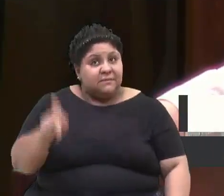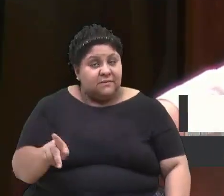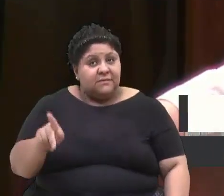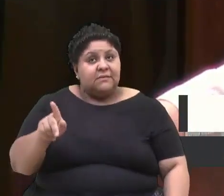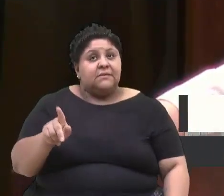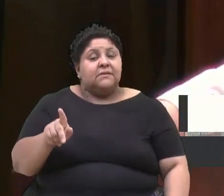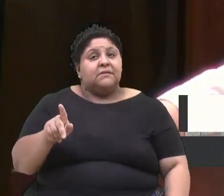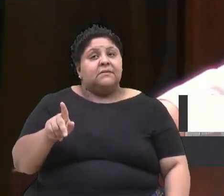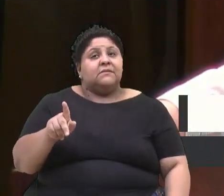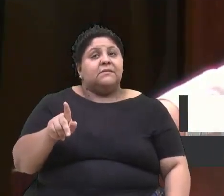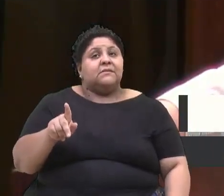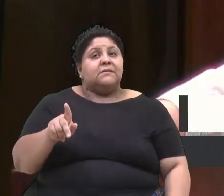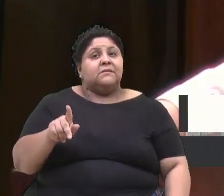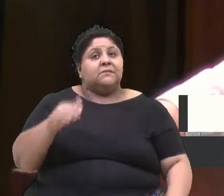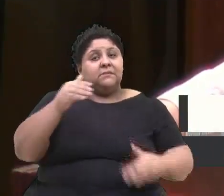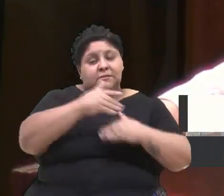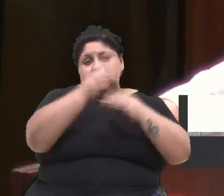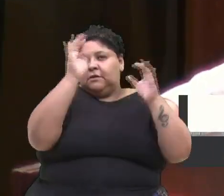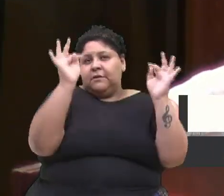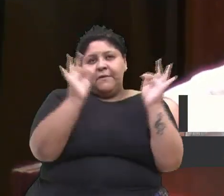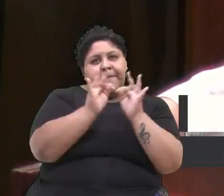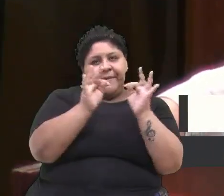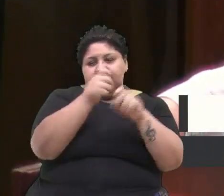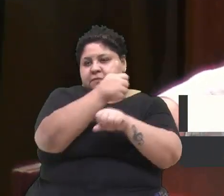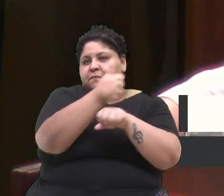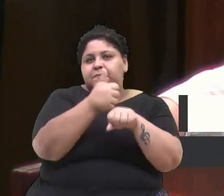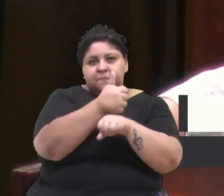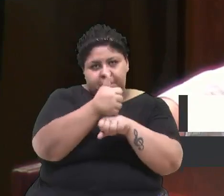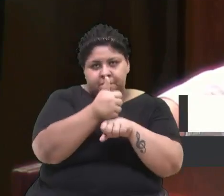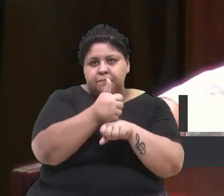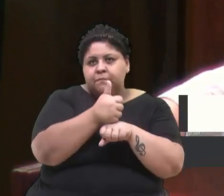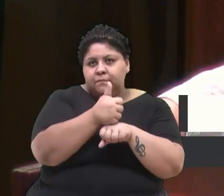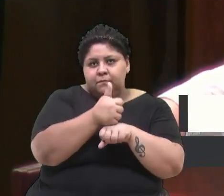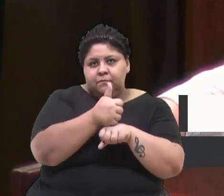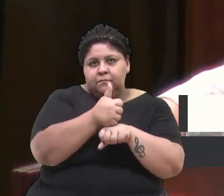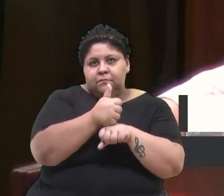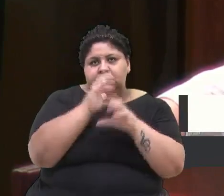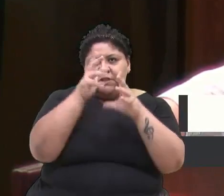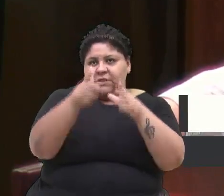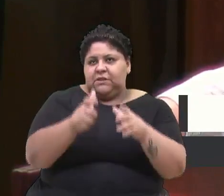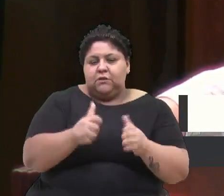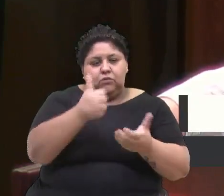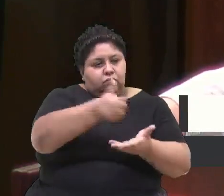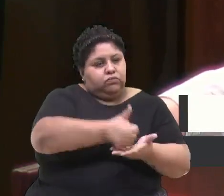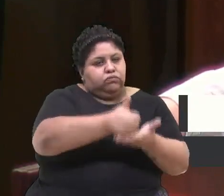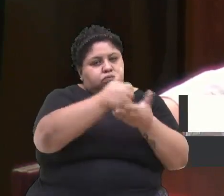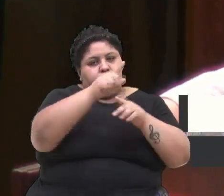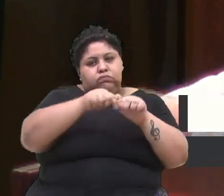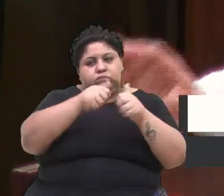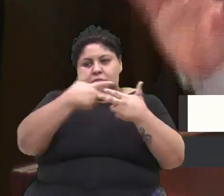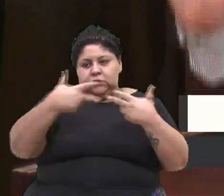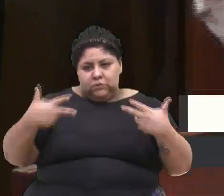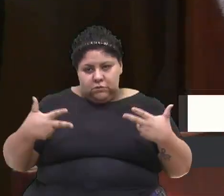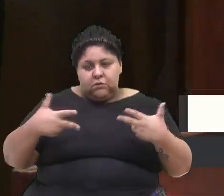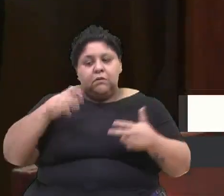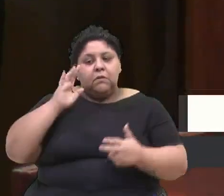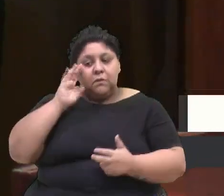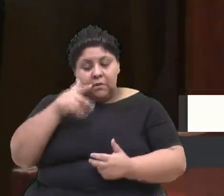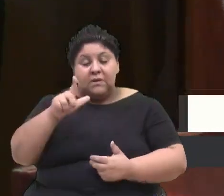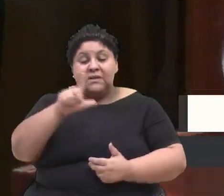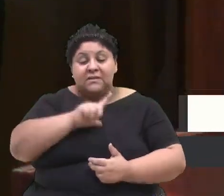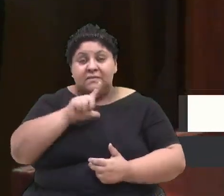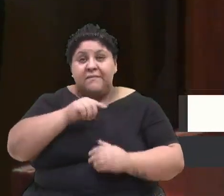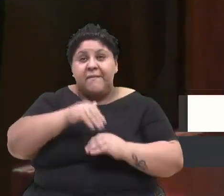mais técnicos e profissionais que dão todo o apoio, né, para que as atividades pedagógicas aconteçam, e teremos